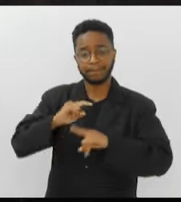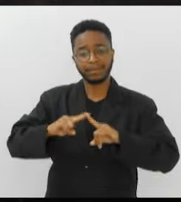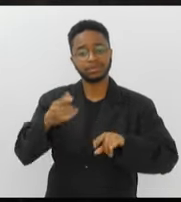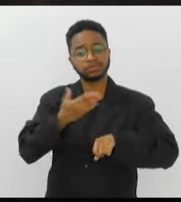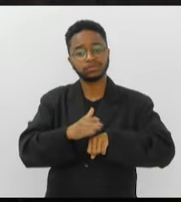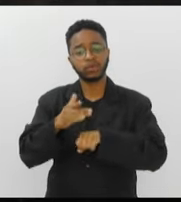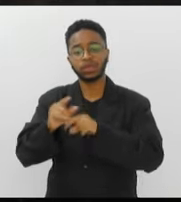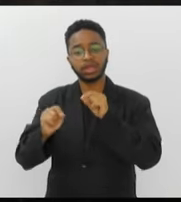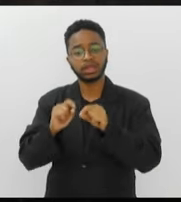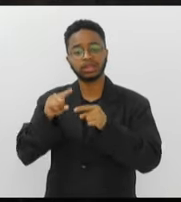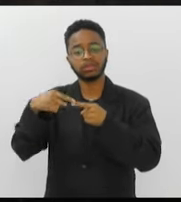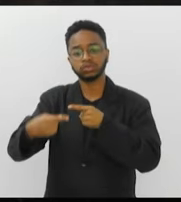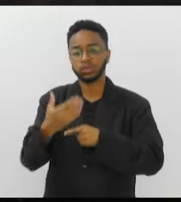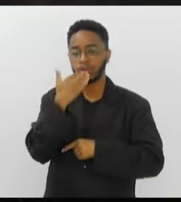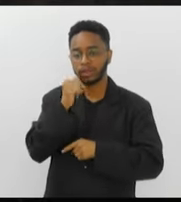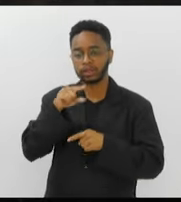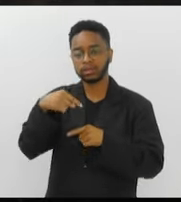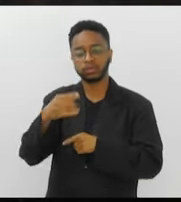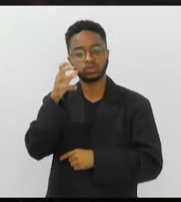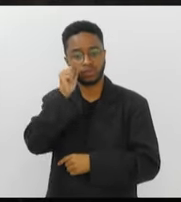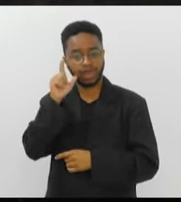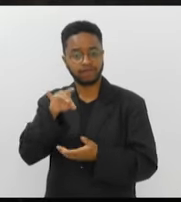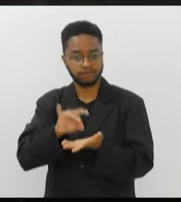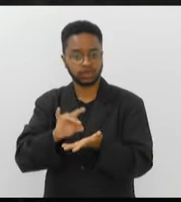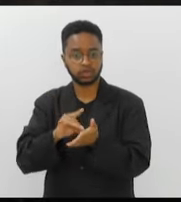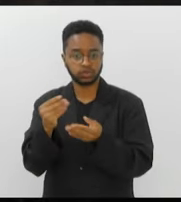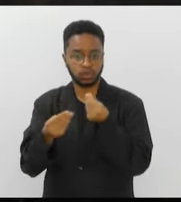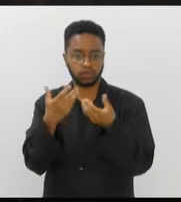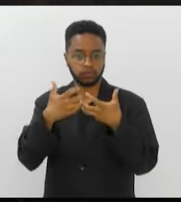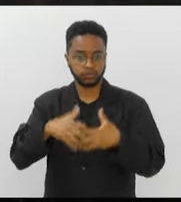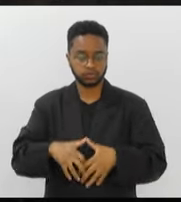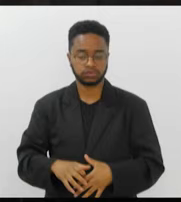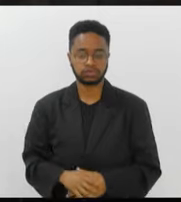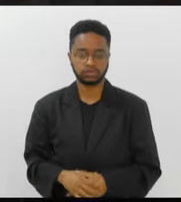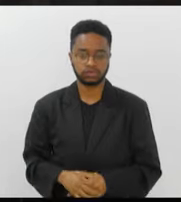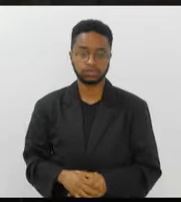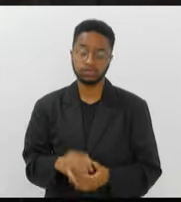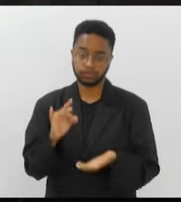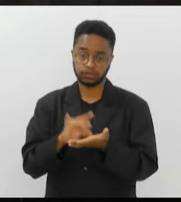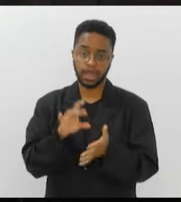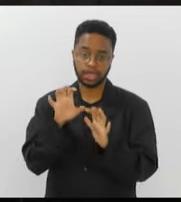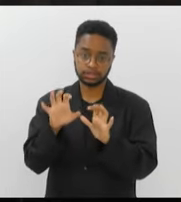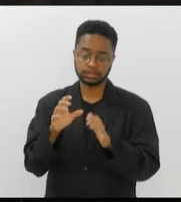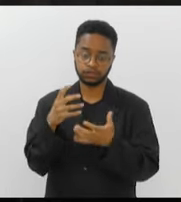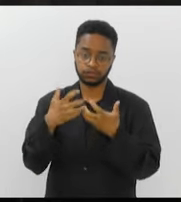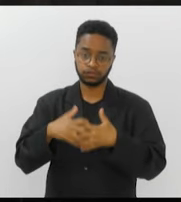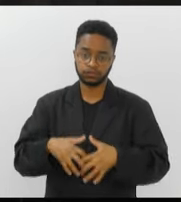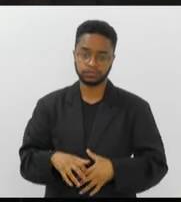comendo e dormindo. Essa que é a verdade. Essa que é a verdade.